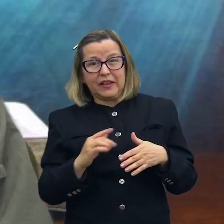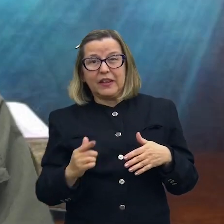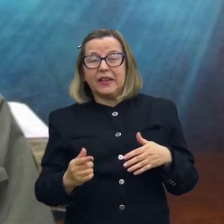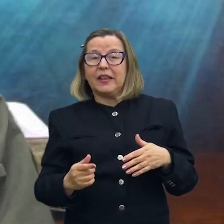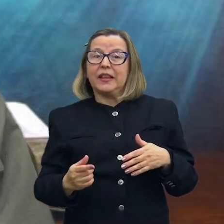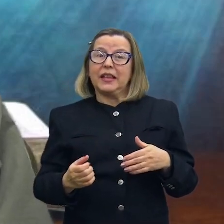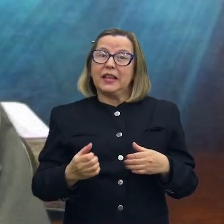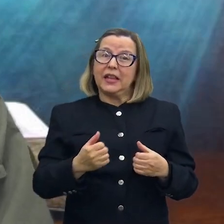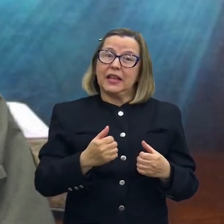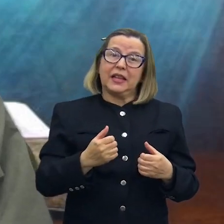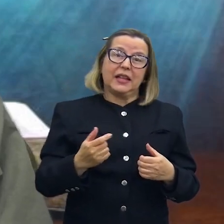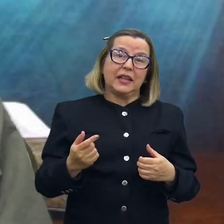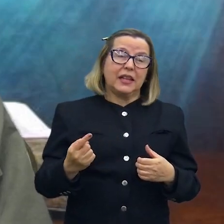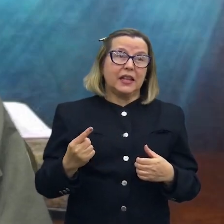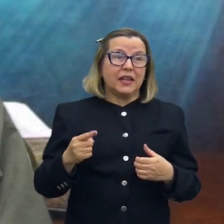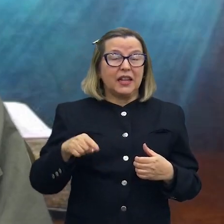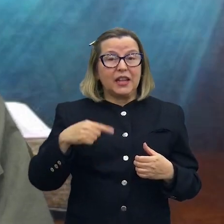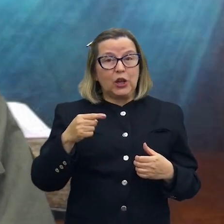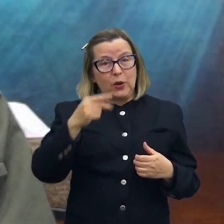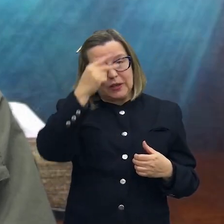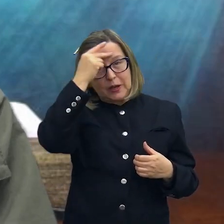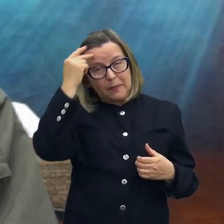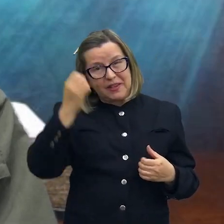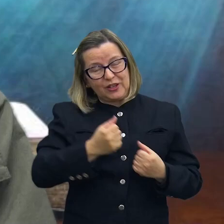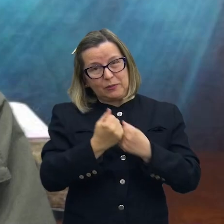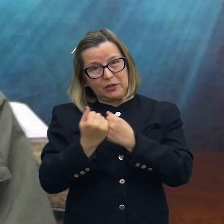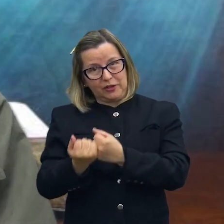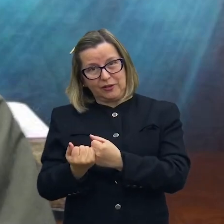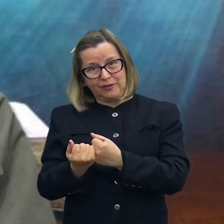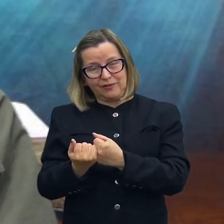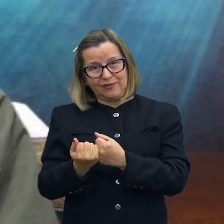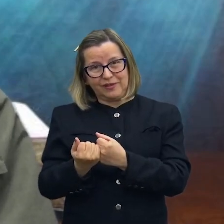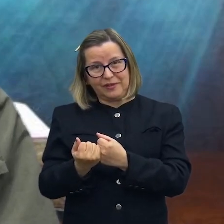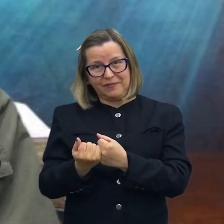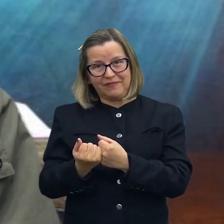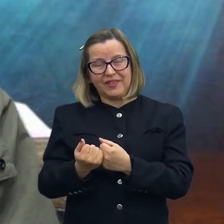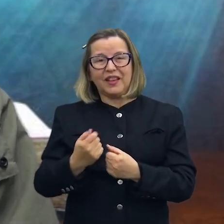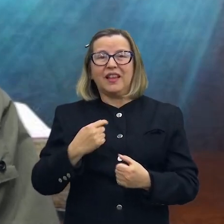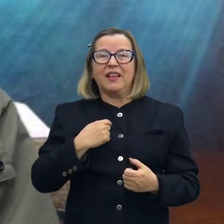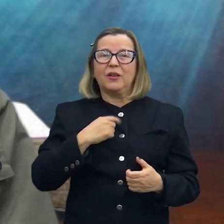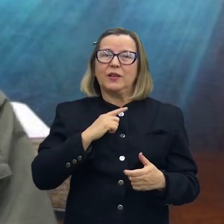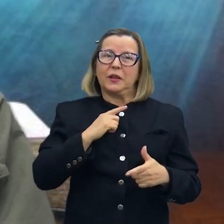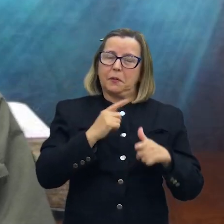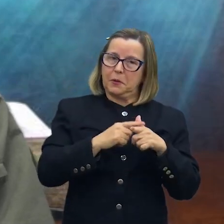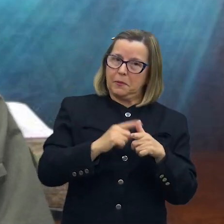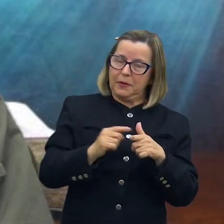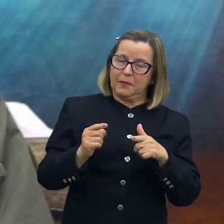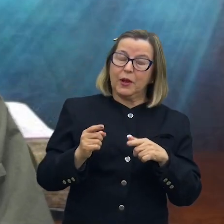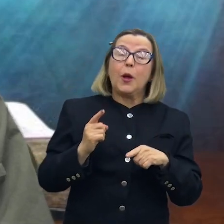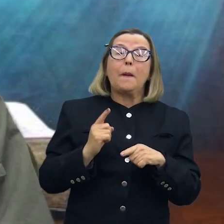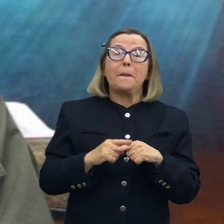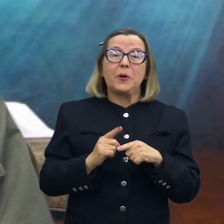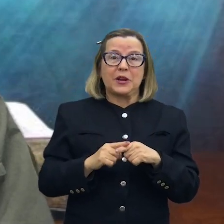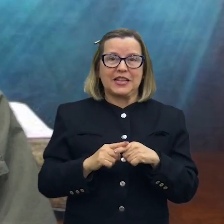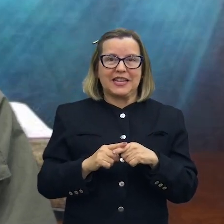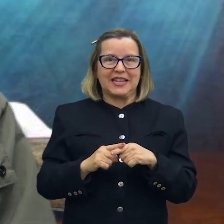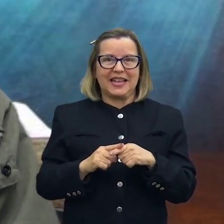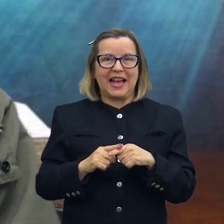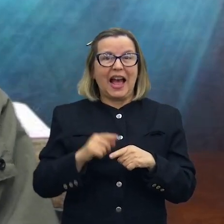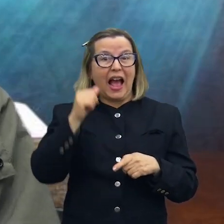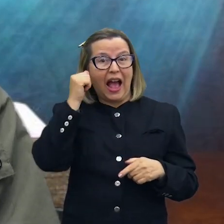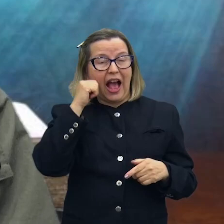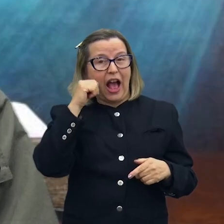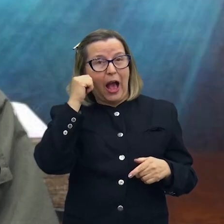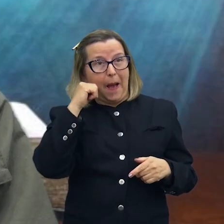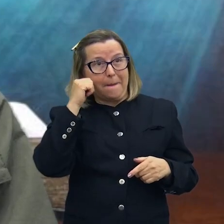falei assim, querida, eu quero dizer uma coisa para você. Esta Sueli é extraordinária vendedora.